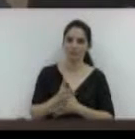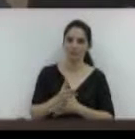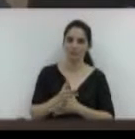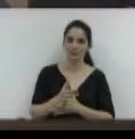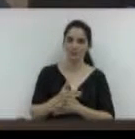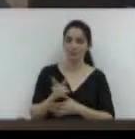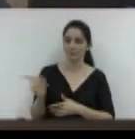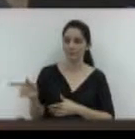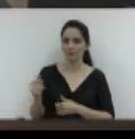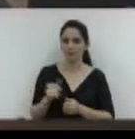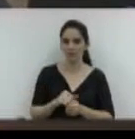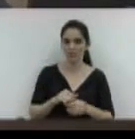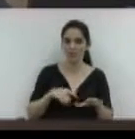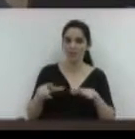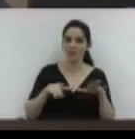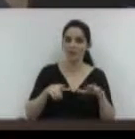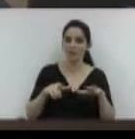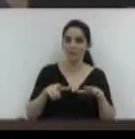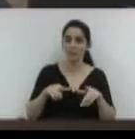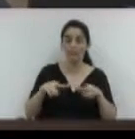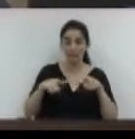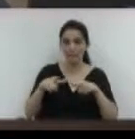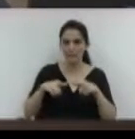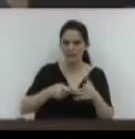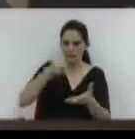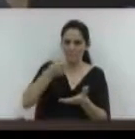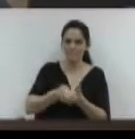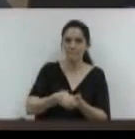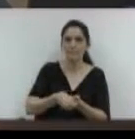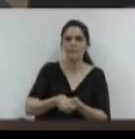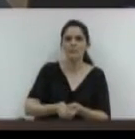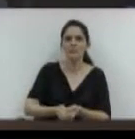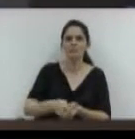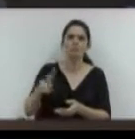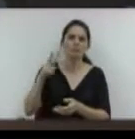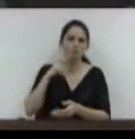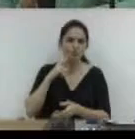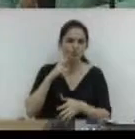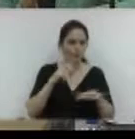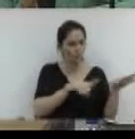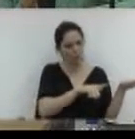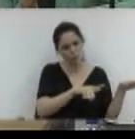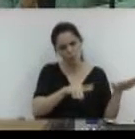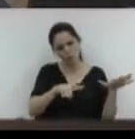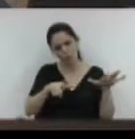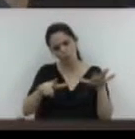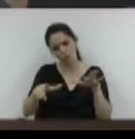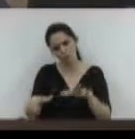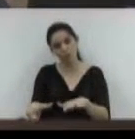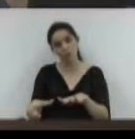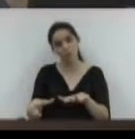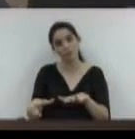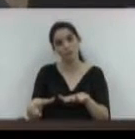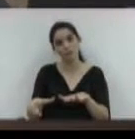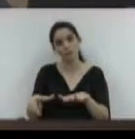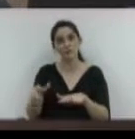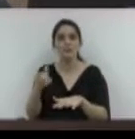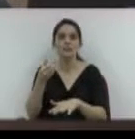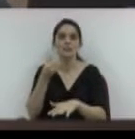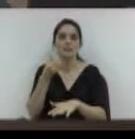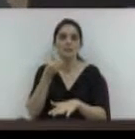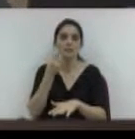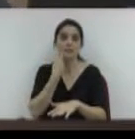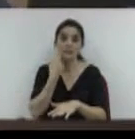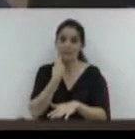é de estar lá direto, de segunda a segunda, que seja, de segunda a sexta,